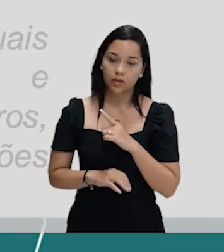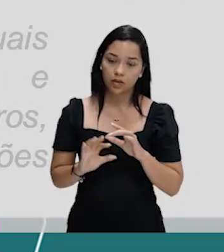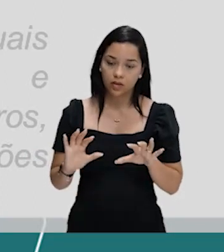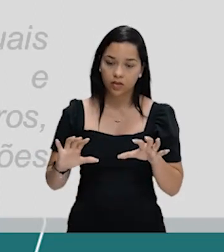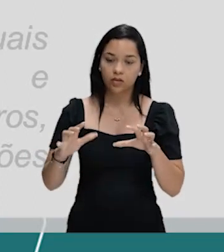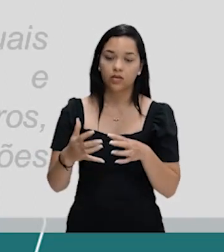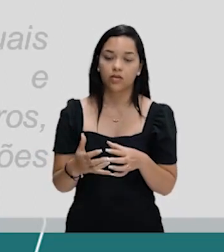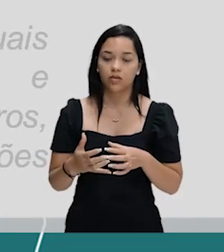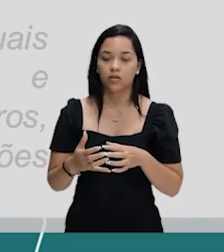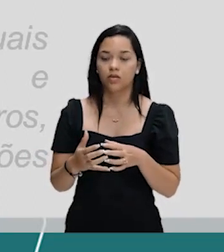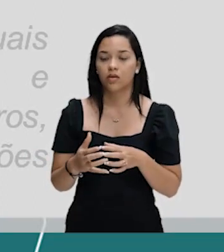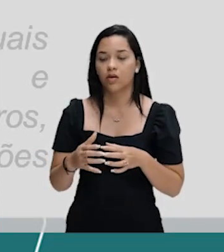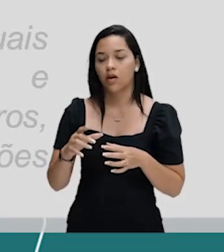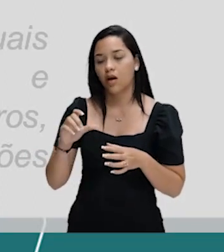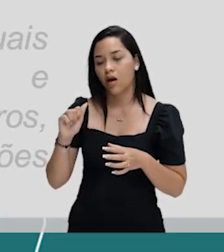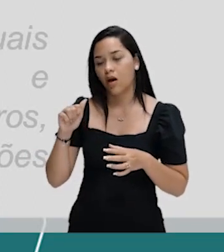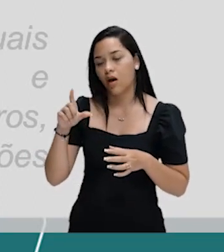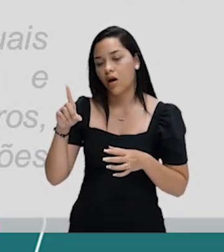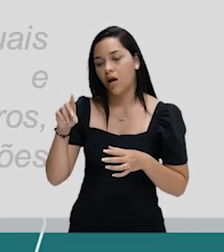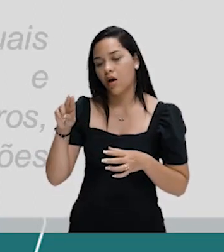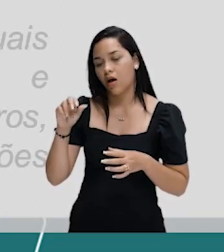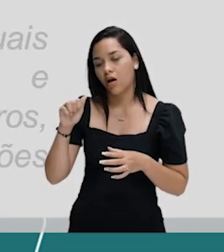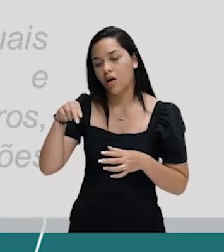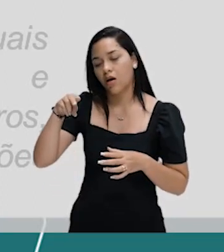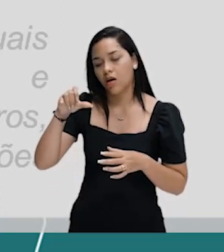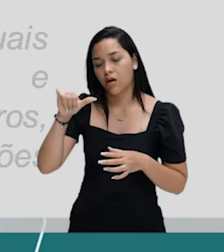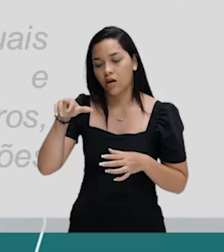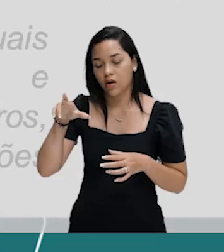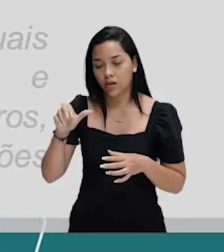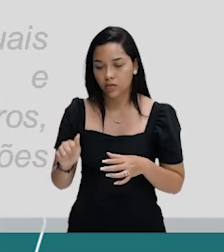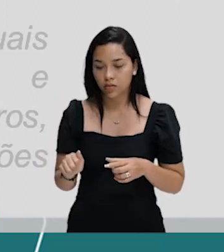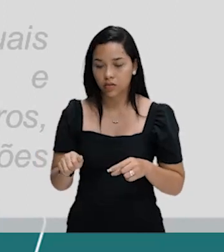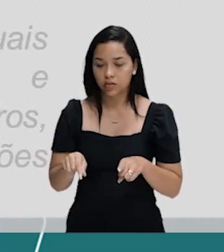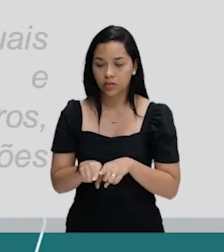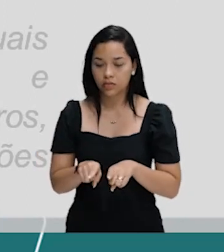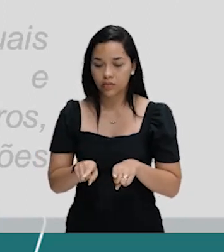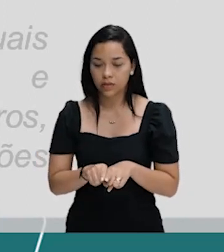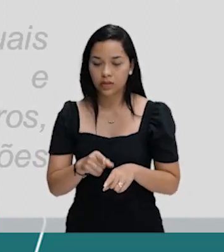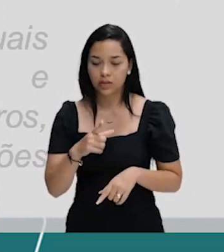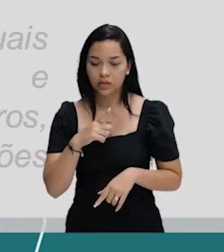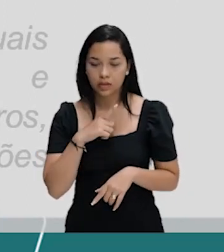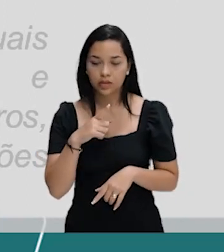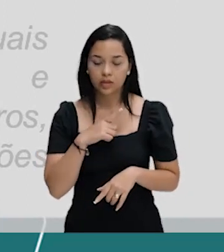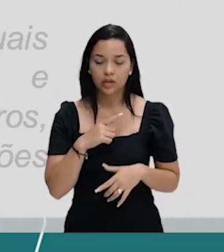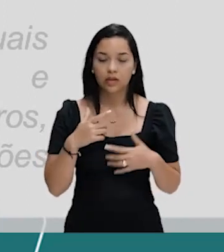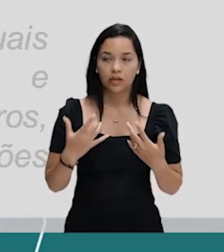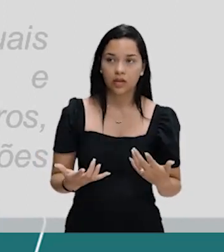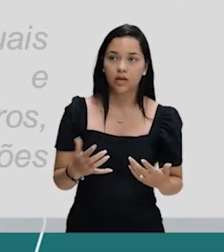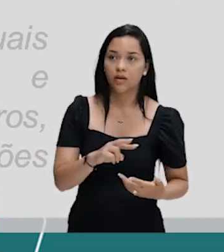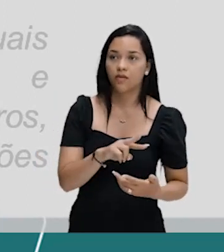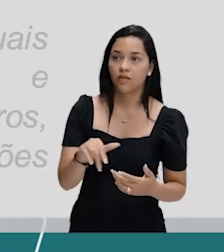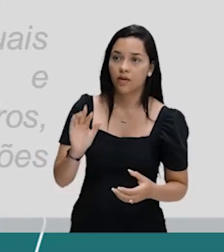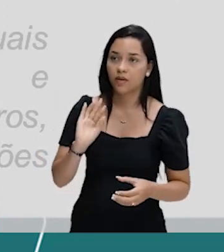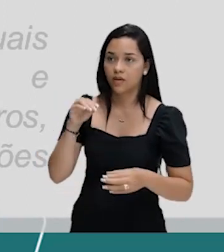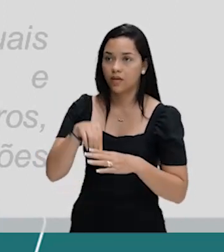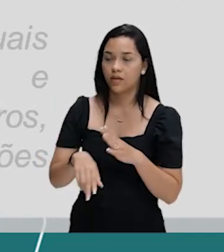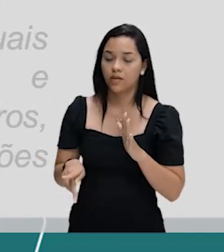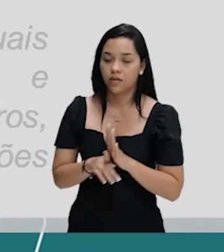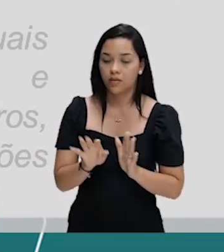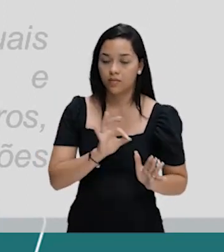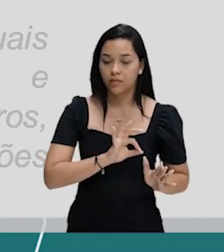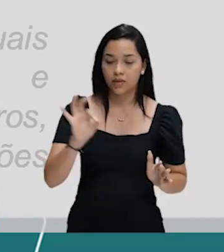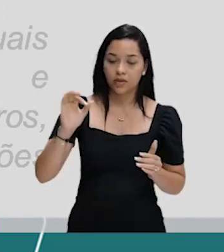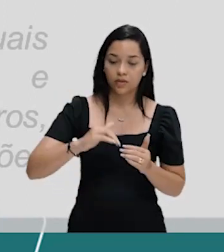união aduaneira. O que é isso, Marcos? Ele é uma zona de livre comércio, circulação de mercadorias, ele já tem uma taxa